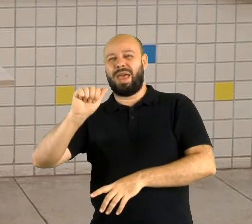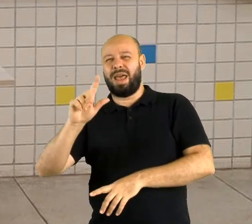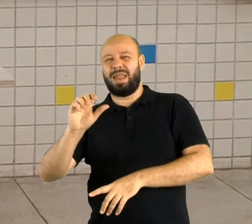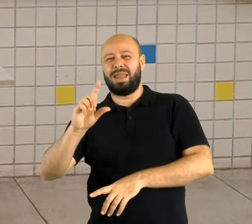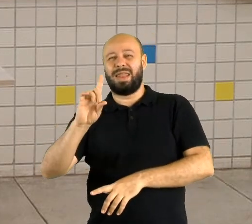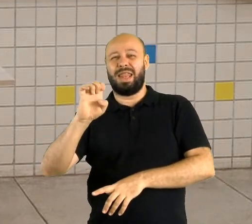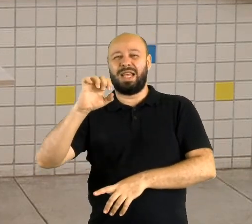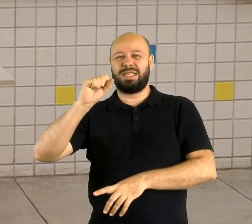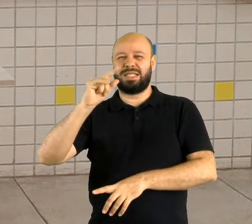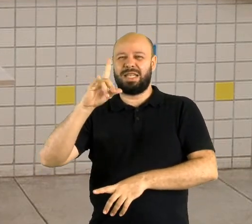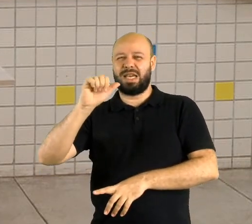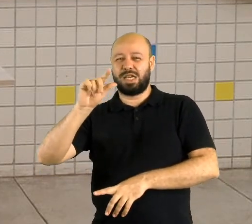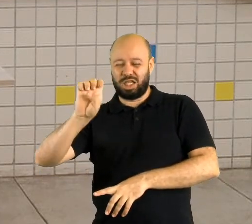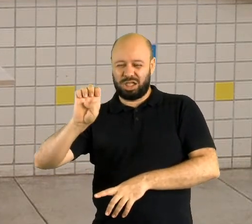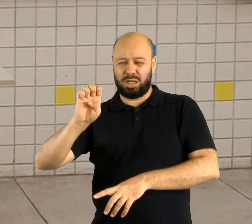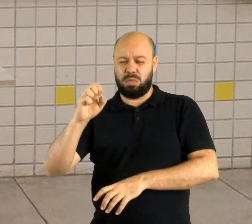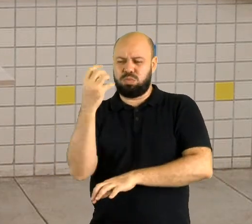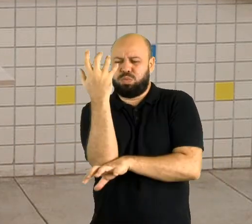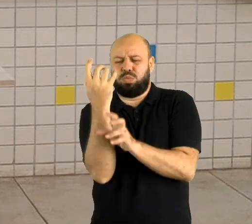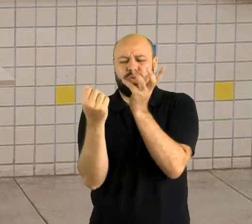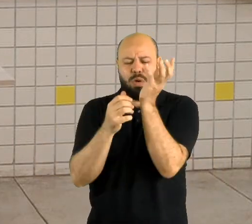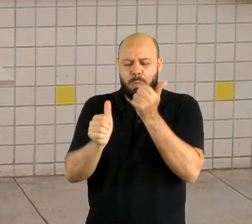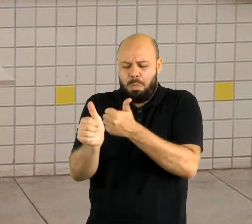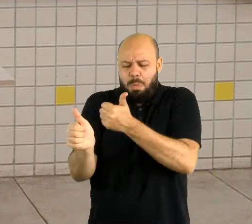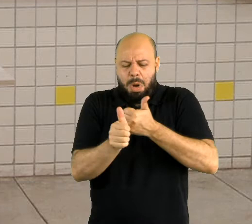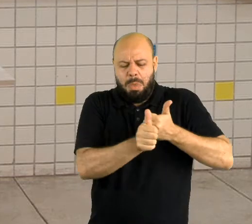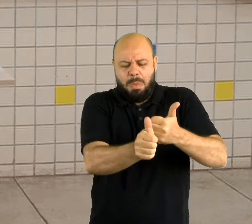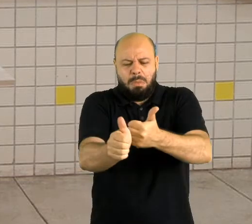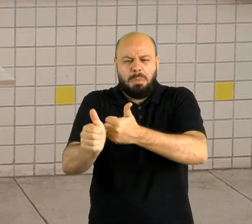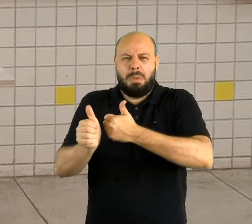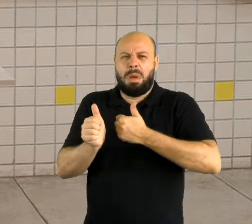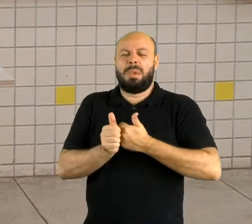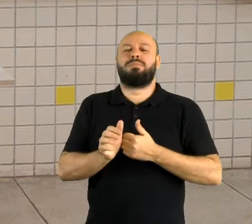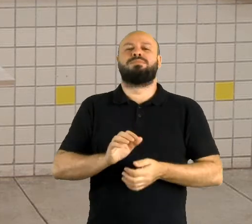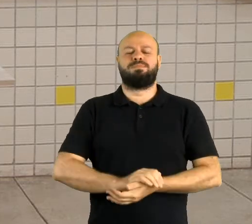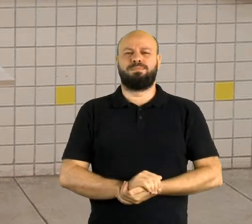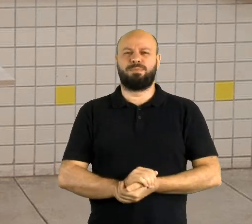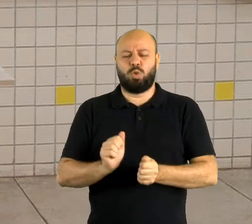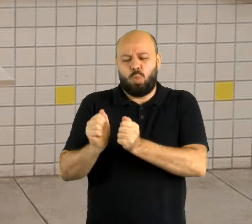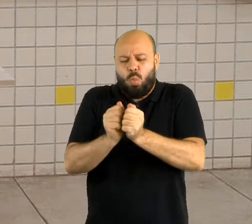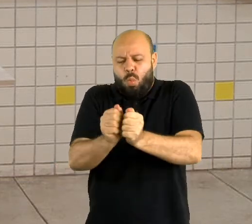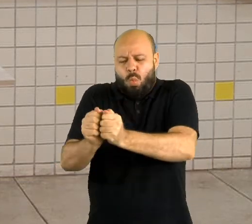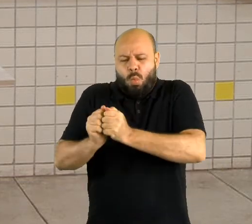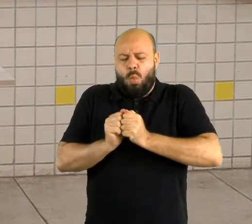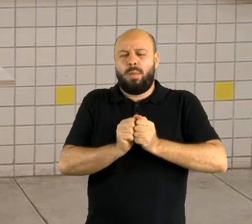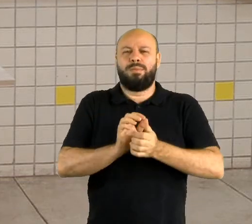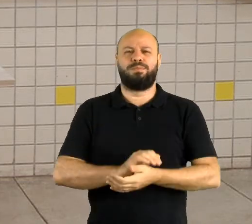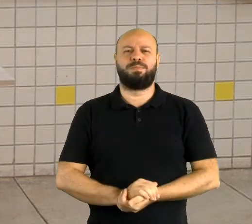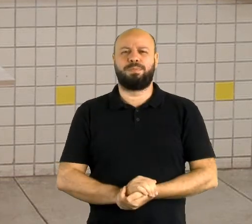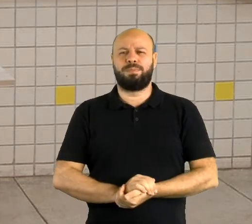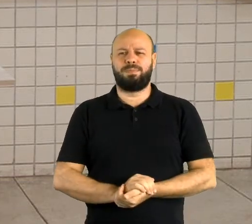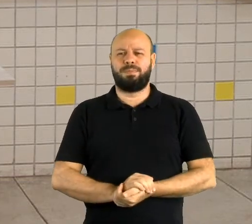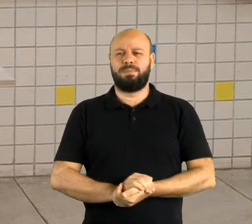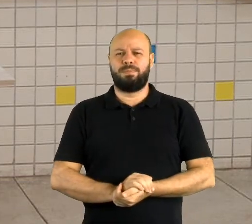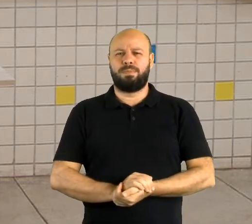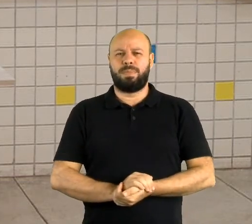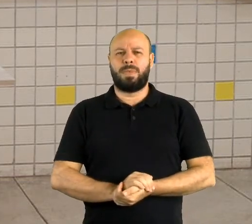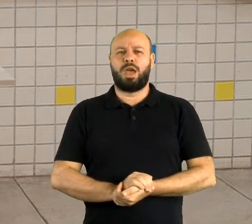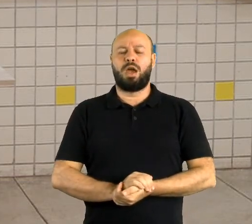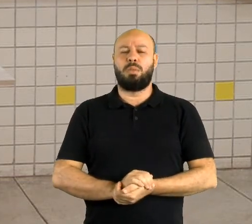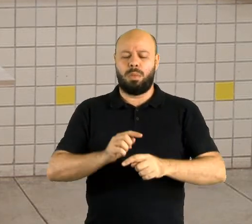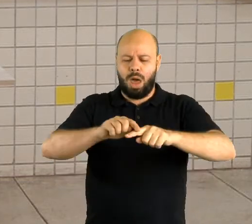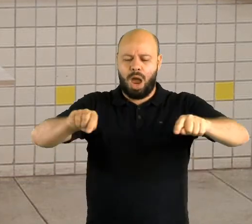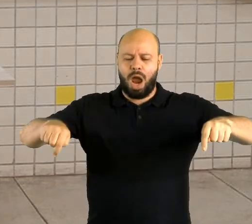próximas. Por isso que é uma floresta, muitas plantas próximas, juntas. Uma alta densidade, né? Por metro quadrado.